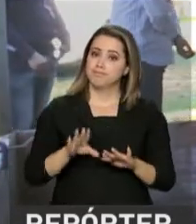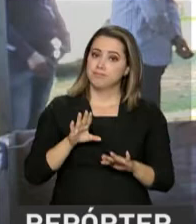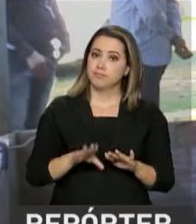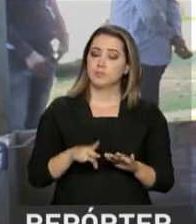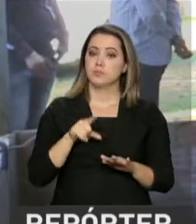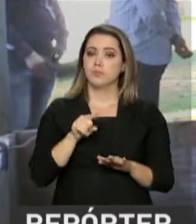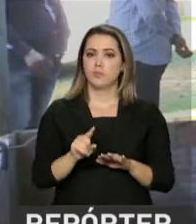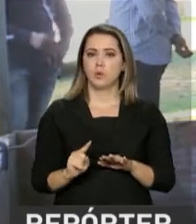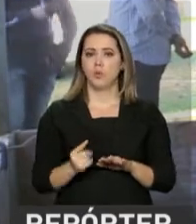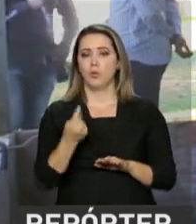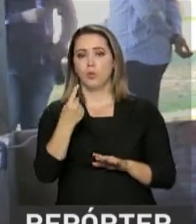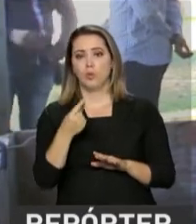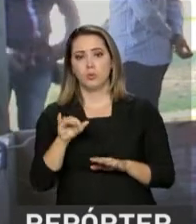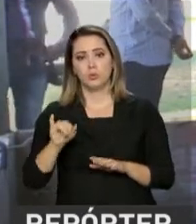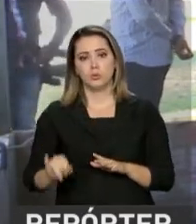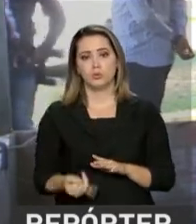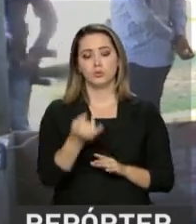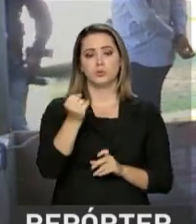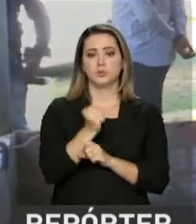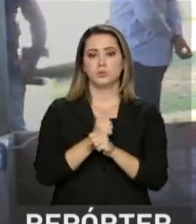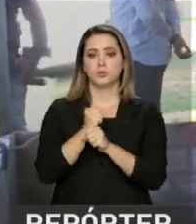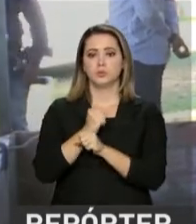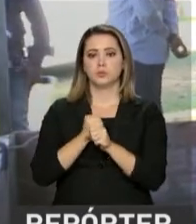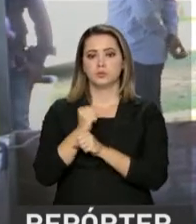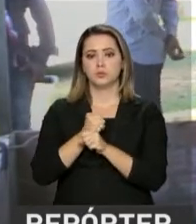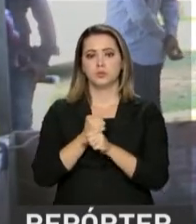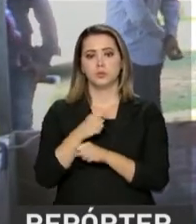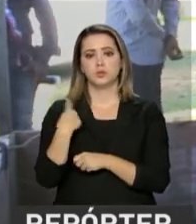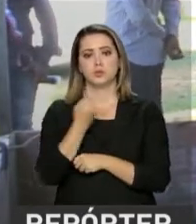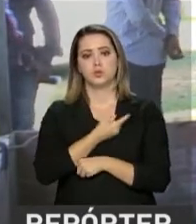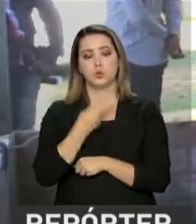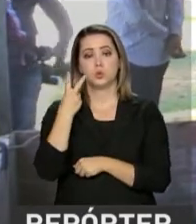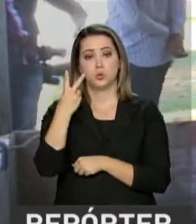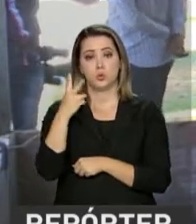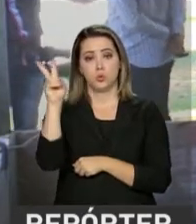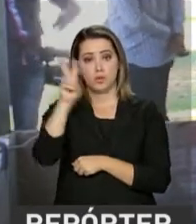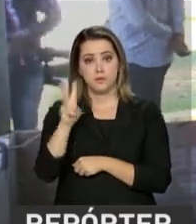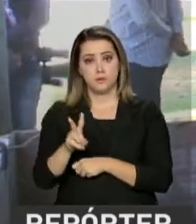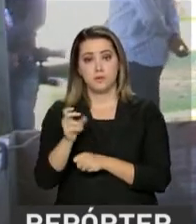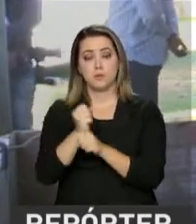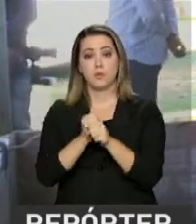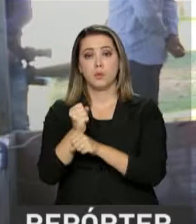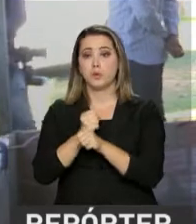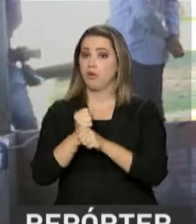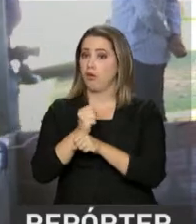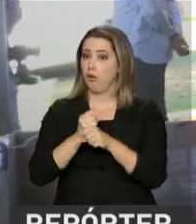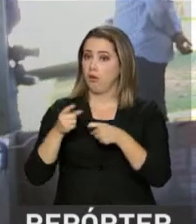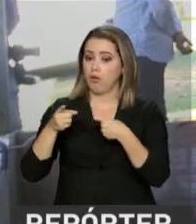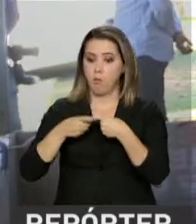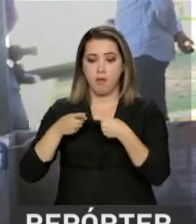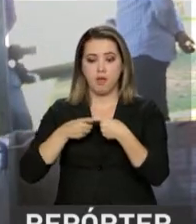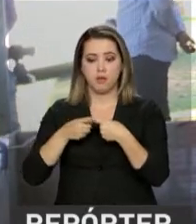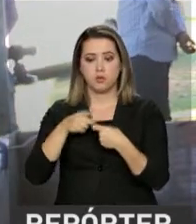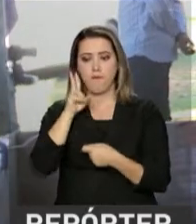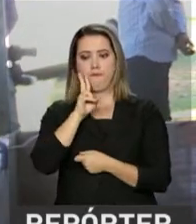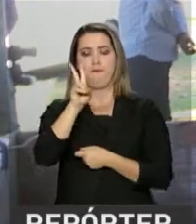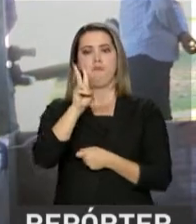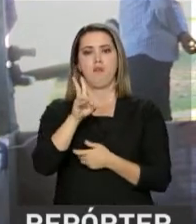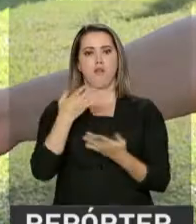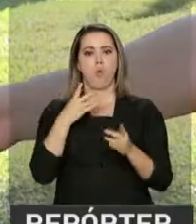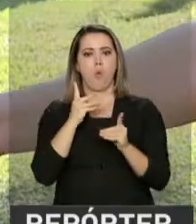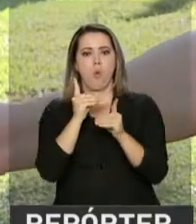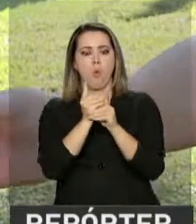a única oportunidade no ano a gente procura passar duas vezes por ano em cada comunidade zezé oportunidade que eles têm de ver um médico um